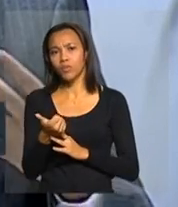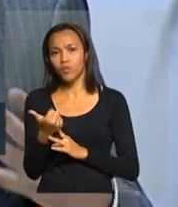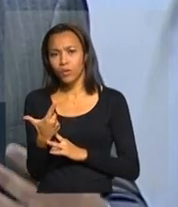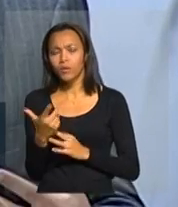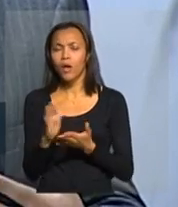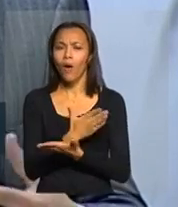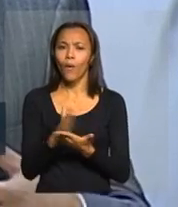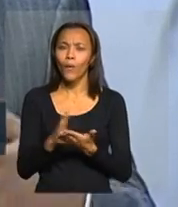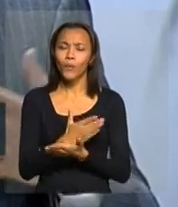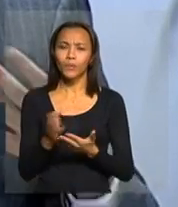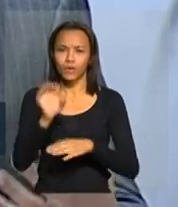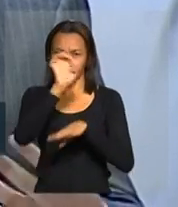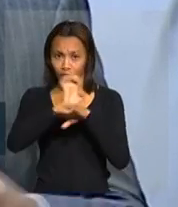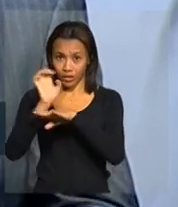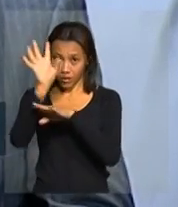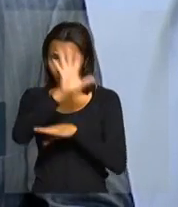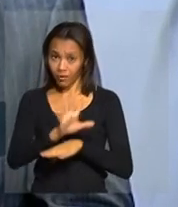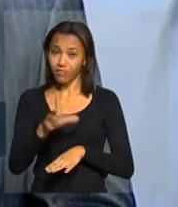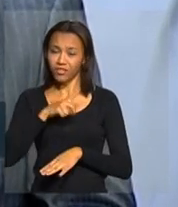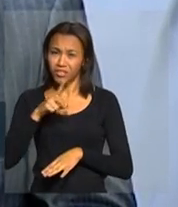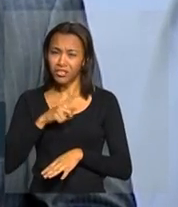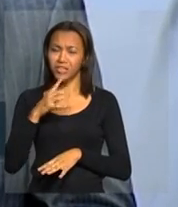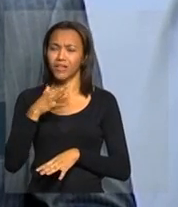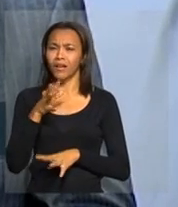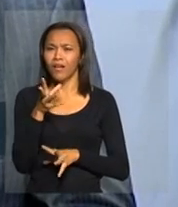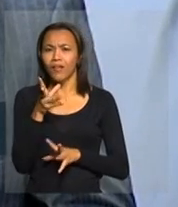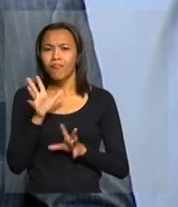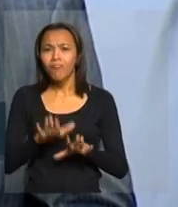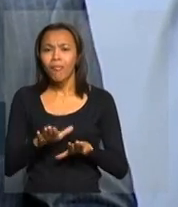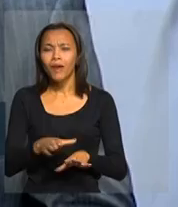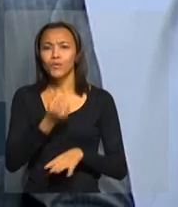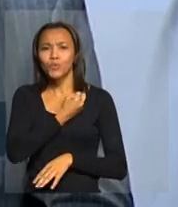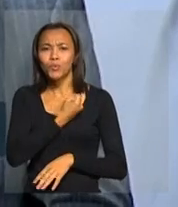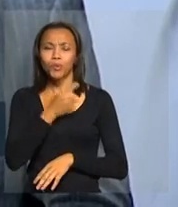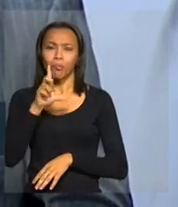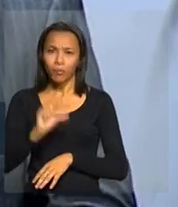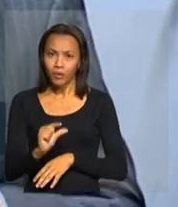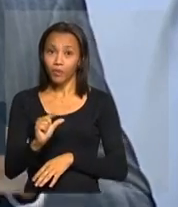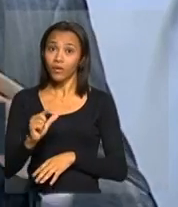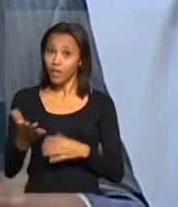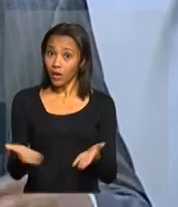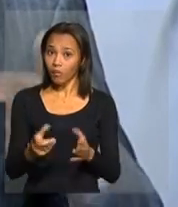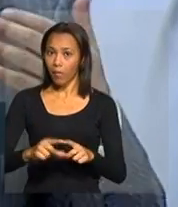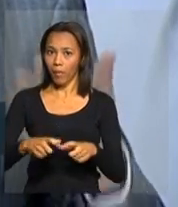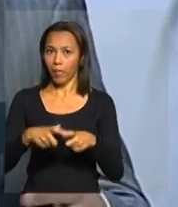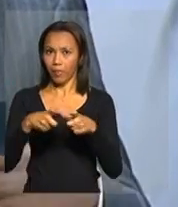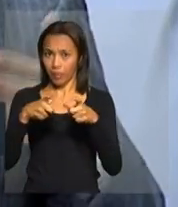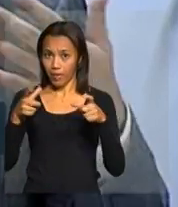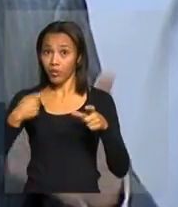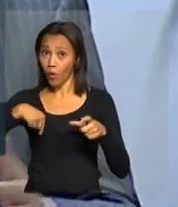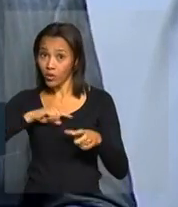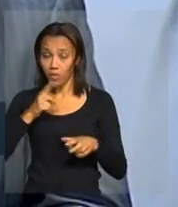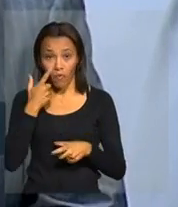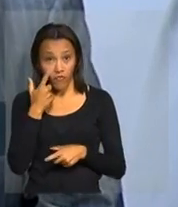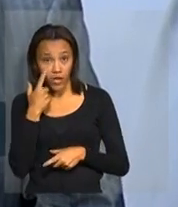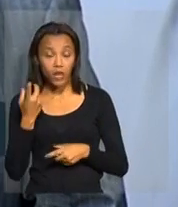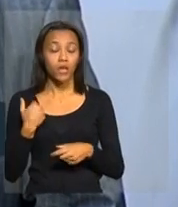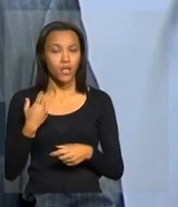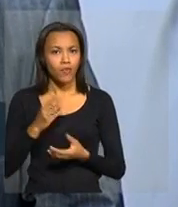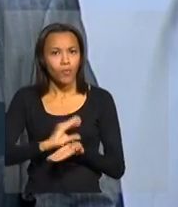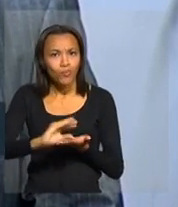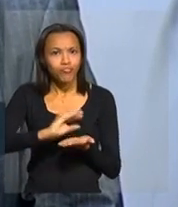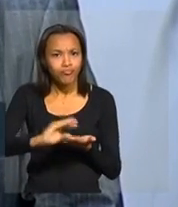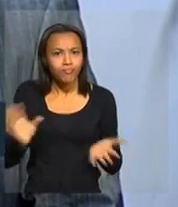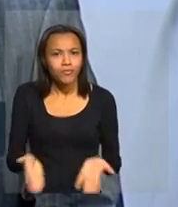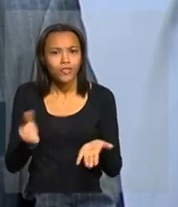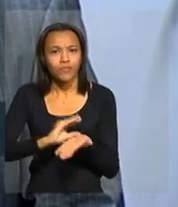tinham uma baixa ritmo de doação que está ampliando bastante. Isso estamos acompanhando, incentivando com recursos,